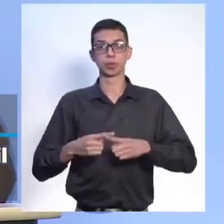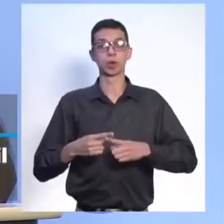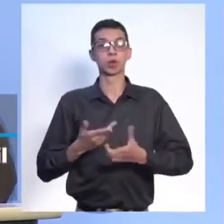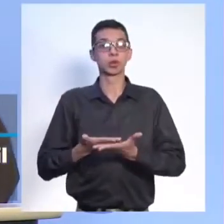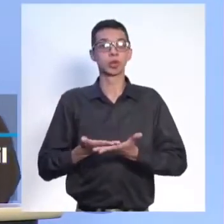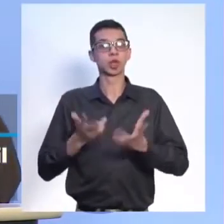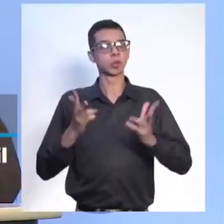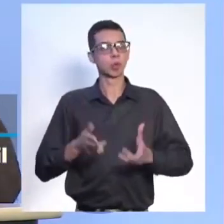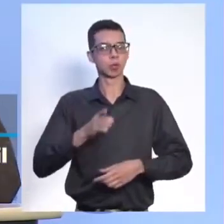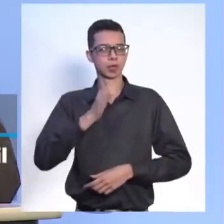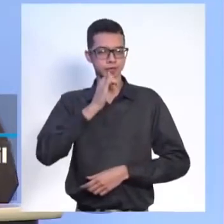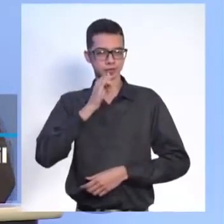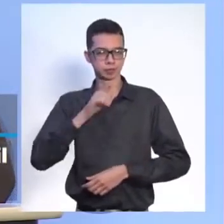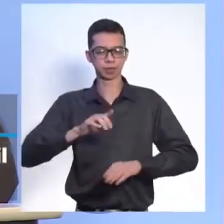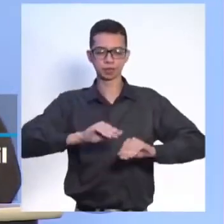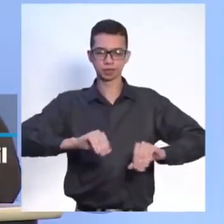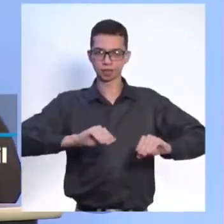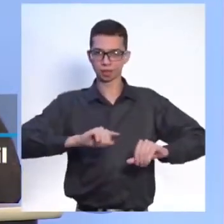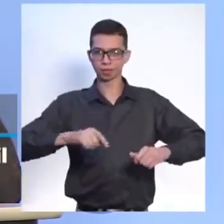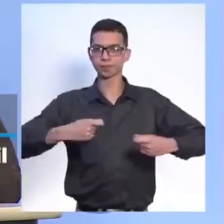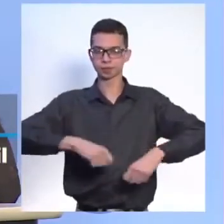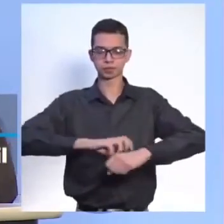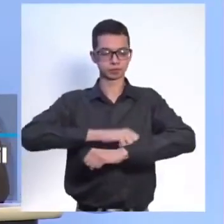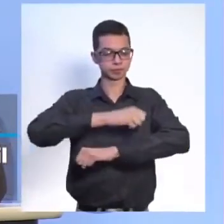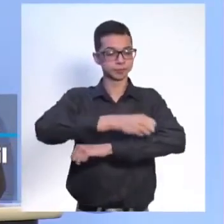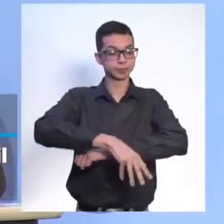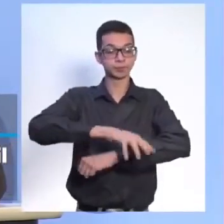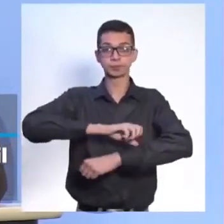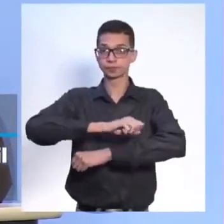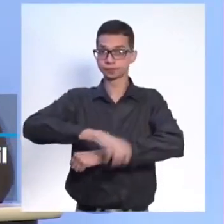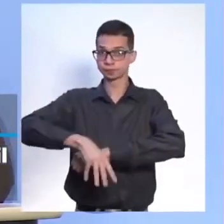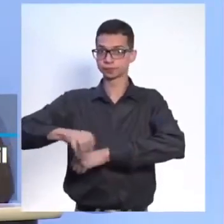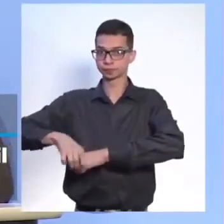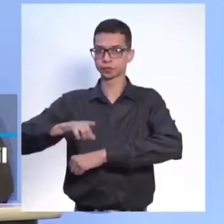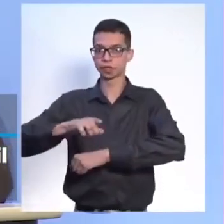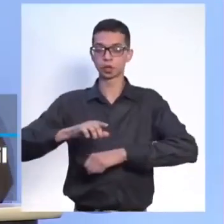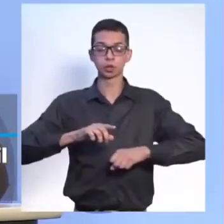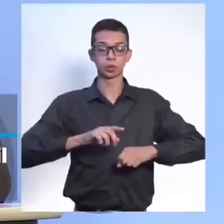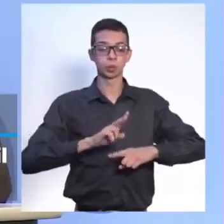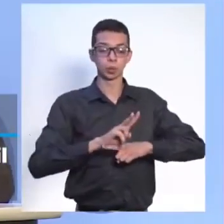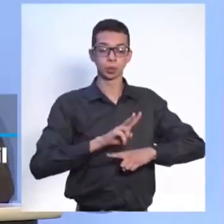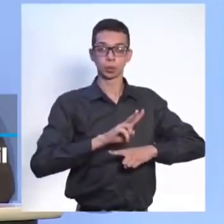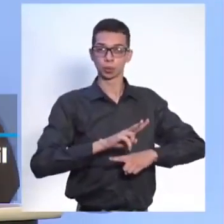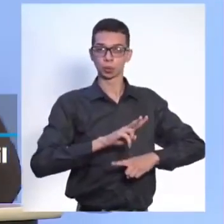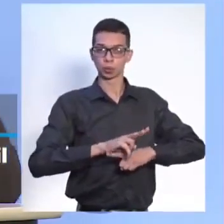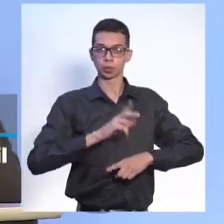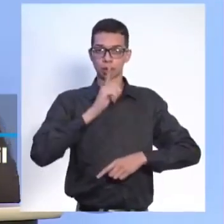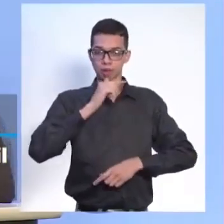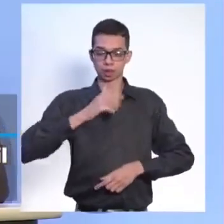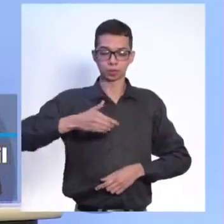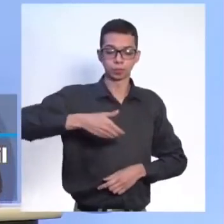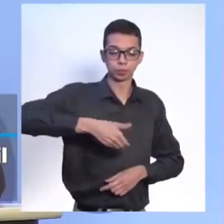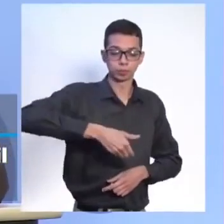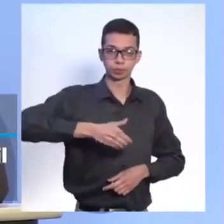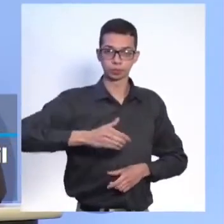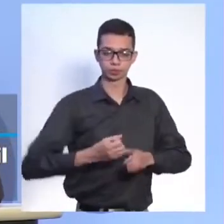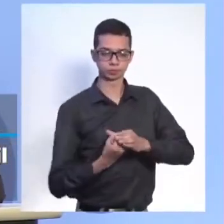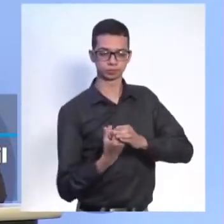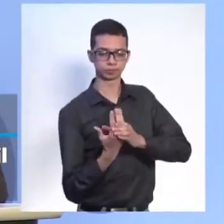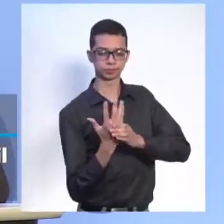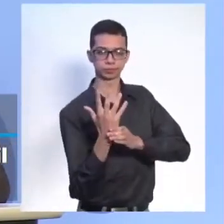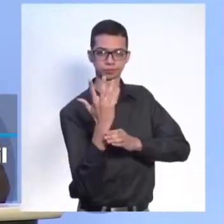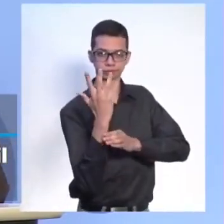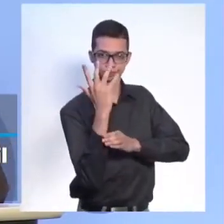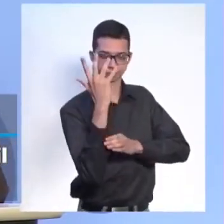plantar. Você tem que plantar, você tem que cuidar da planta e você lá na frente vai colher os frutos de todo o seu